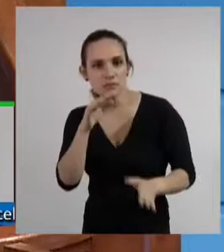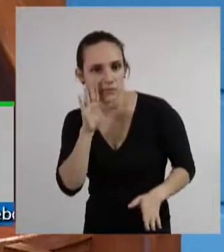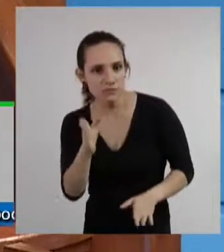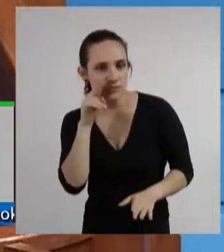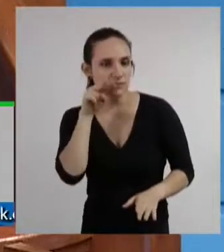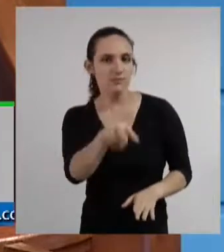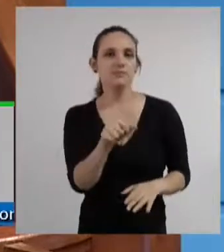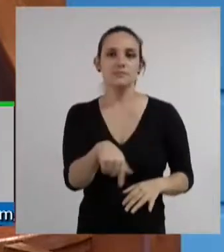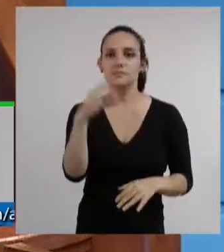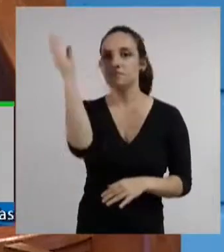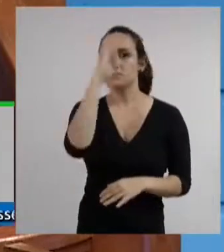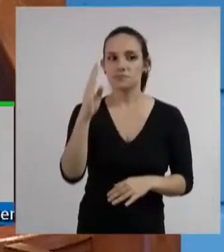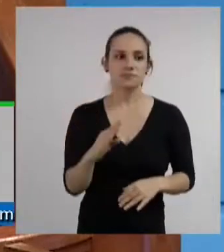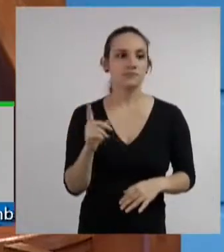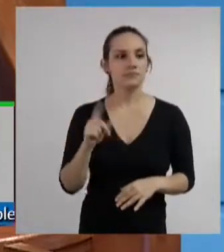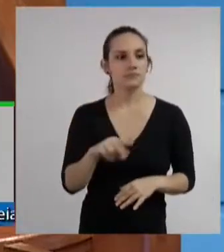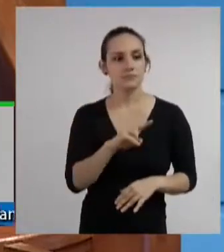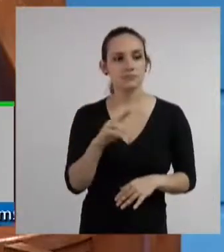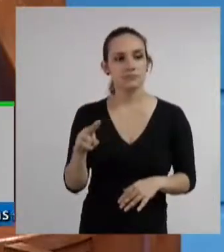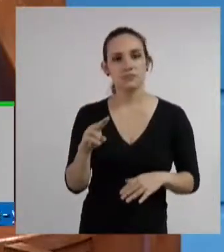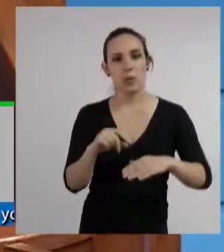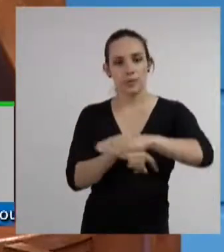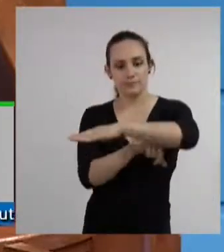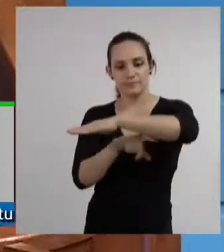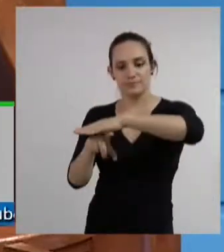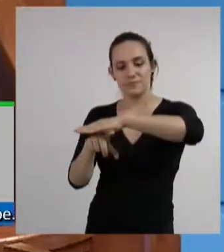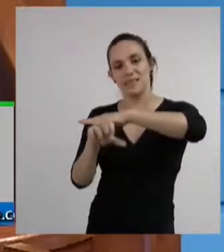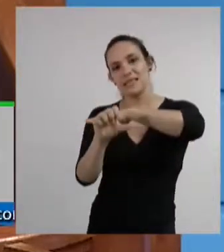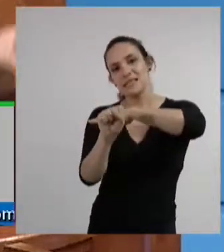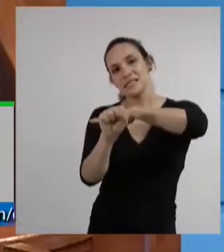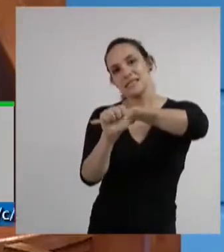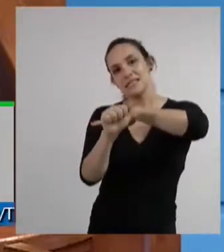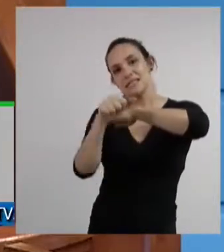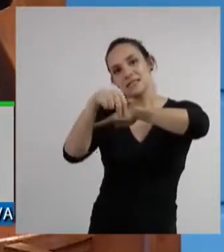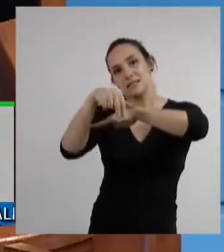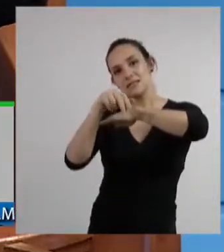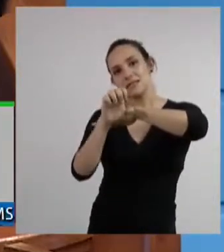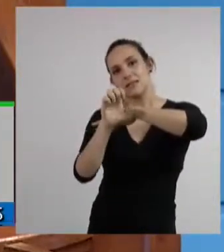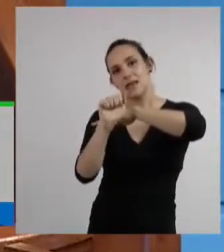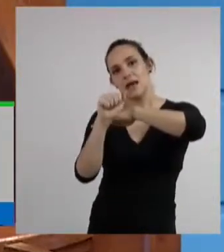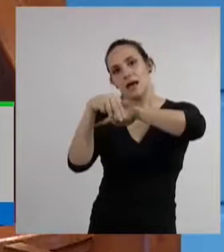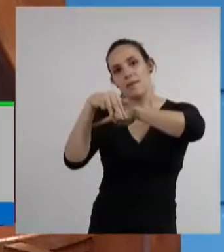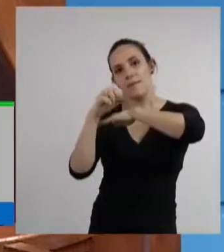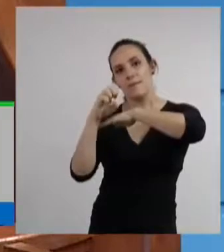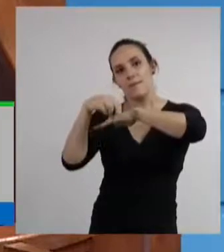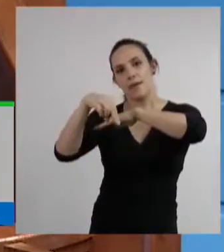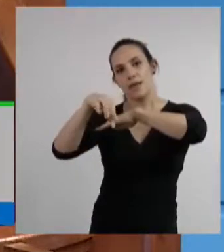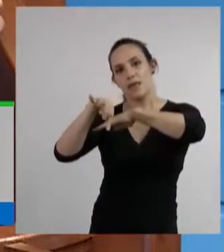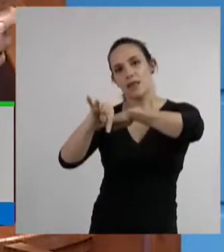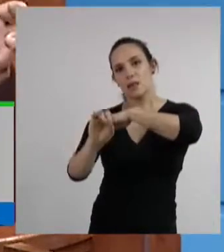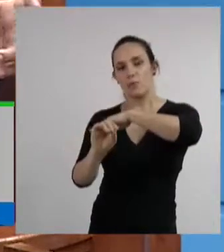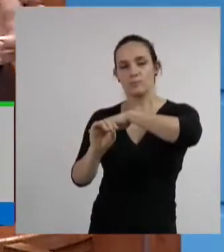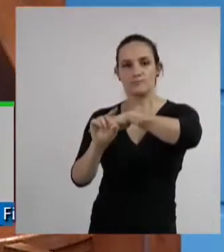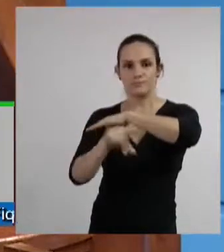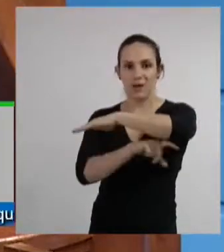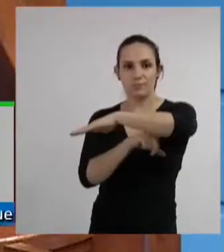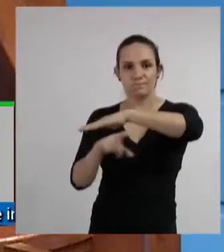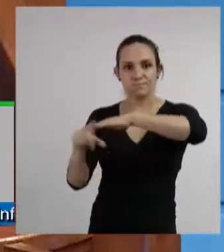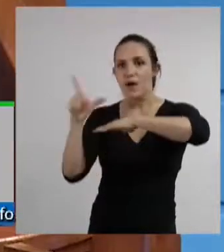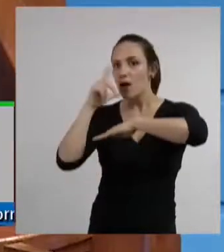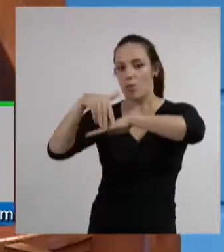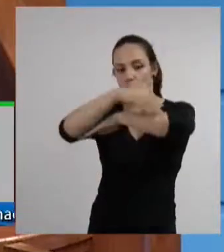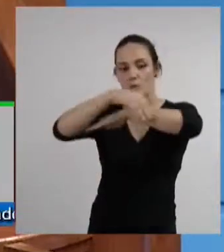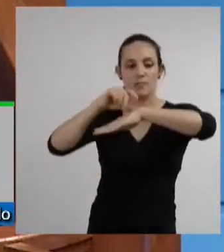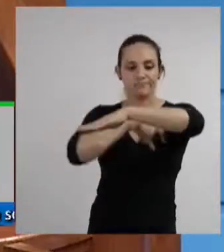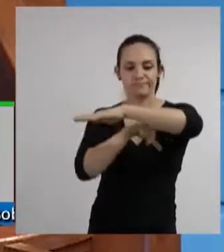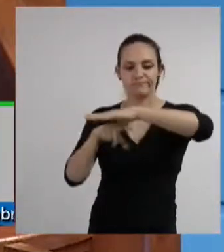apresentado no Brasil, foi um projeto de saneamento no Mato Grosso do Sul, mas foi feito de uma forma global. E conseguiu adquirir recursos